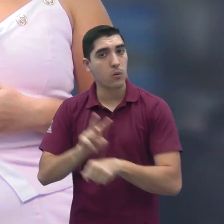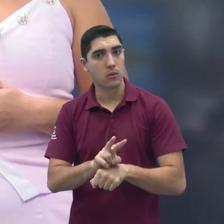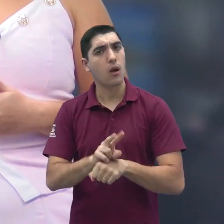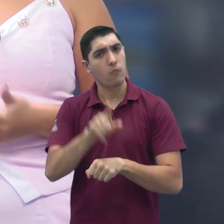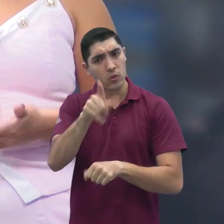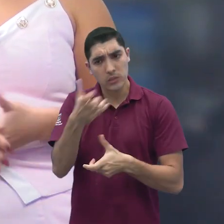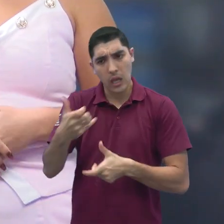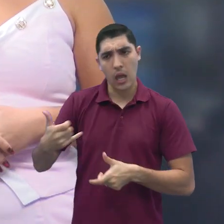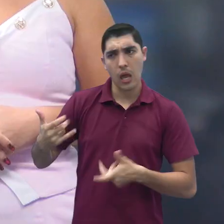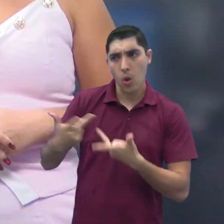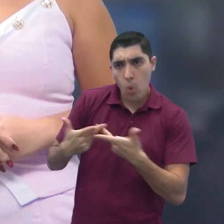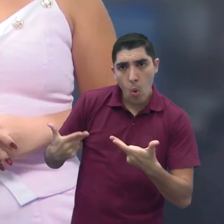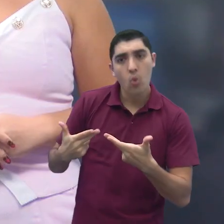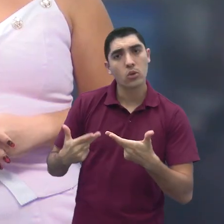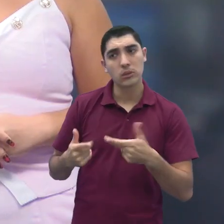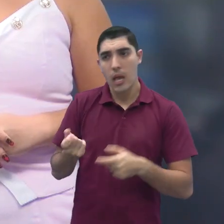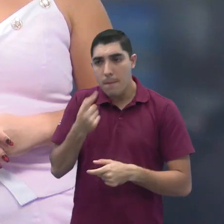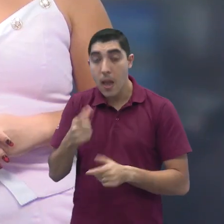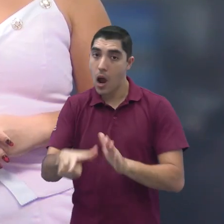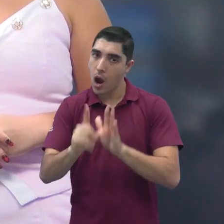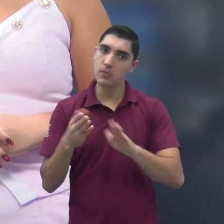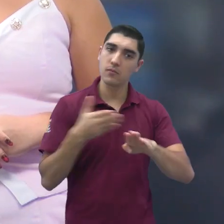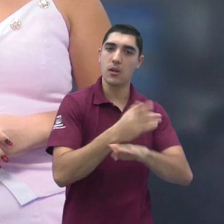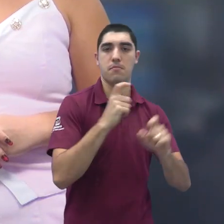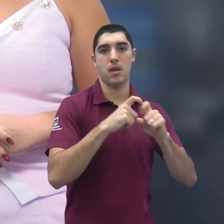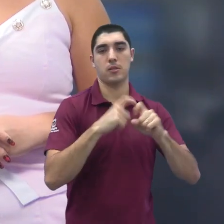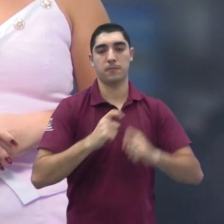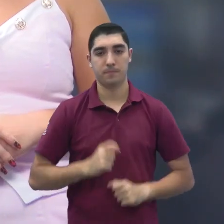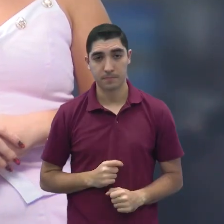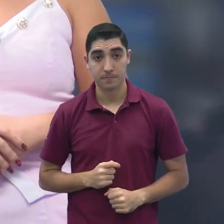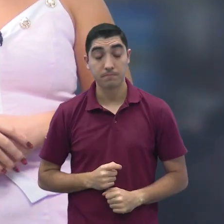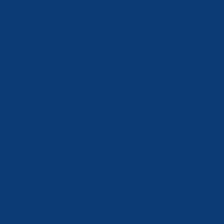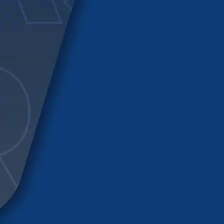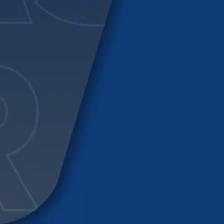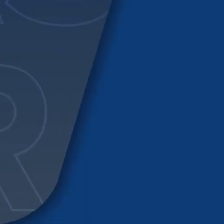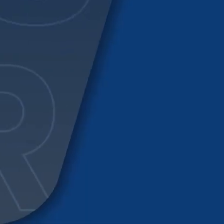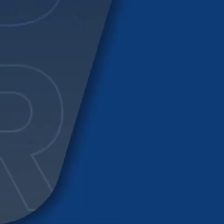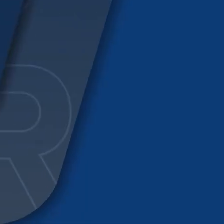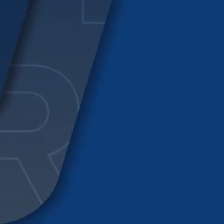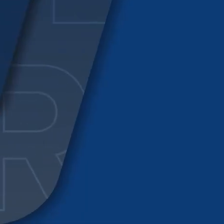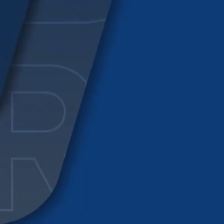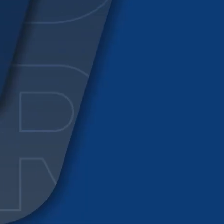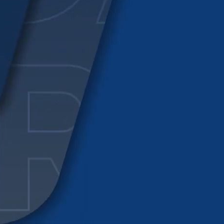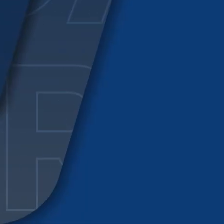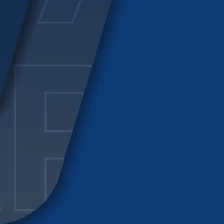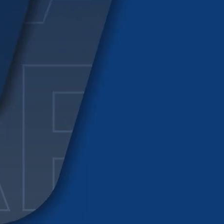Se cuide, sempre procure um profissional ao usar medicamentos.